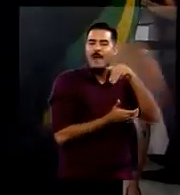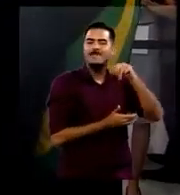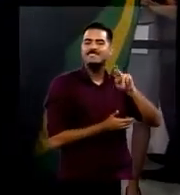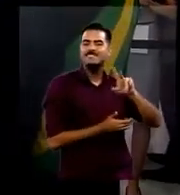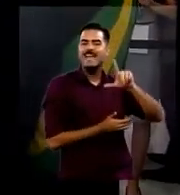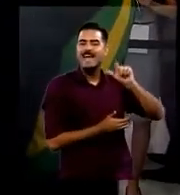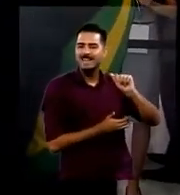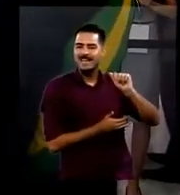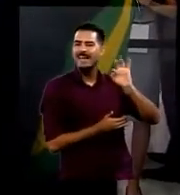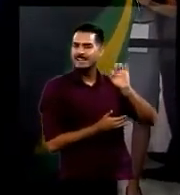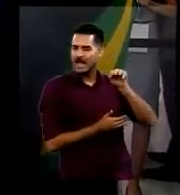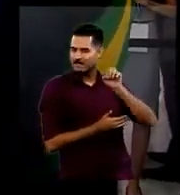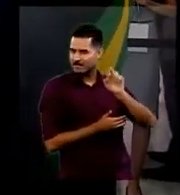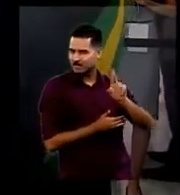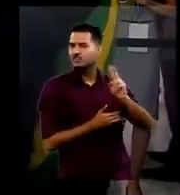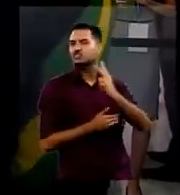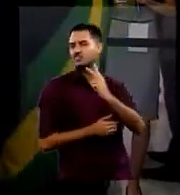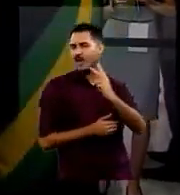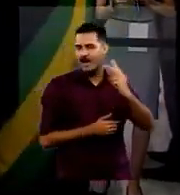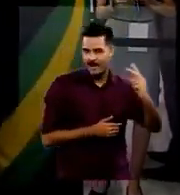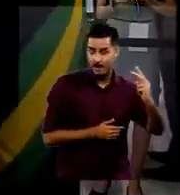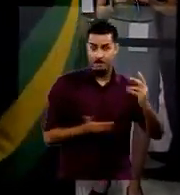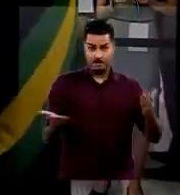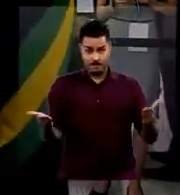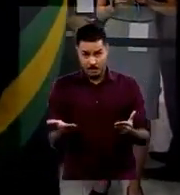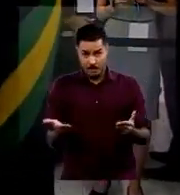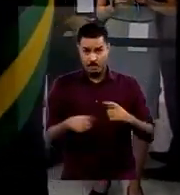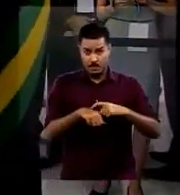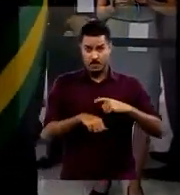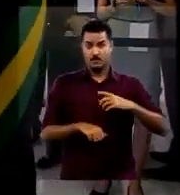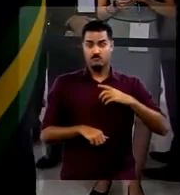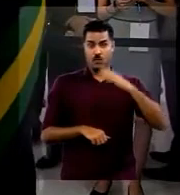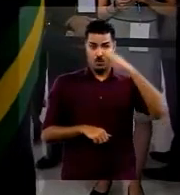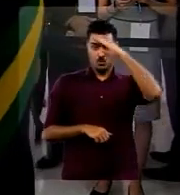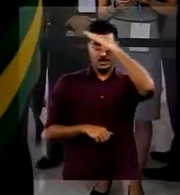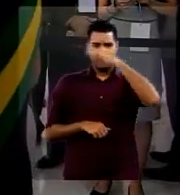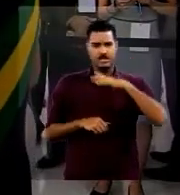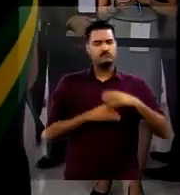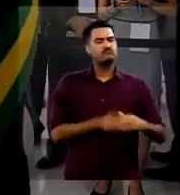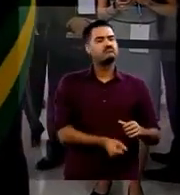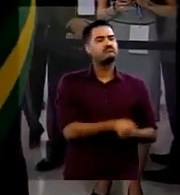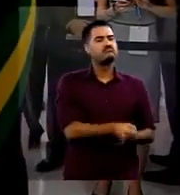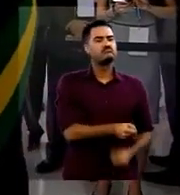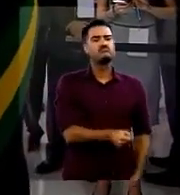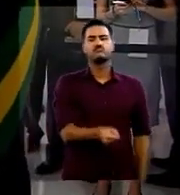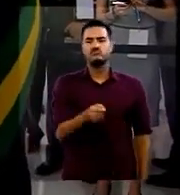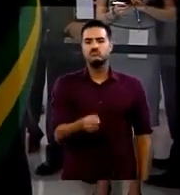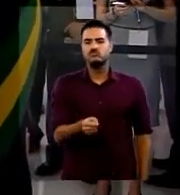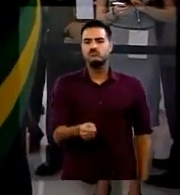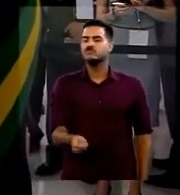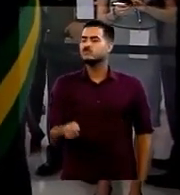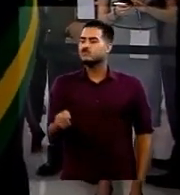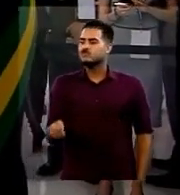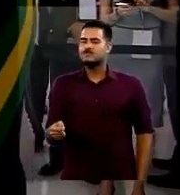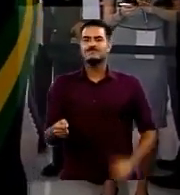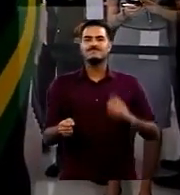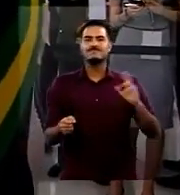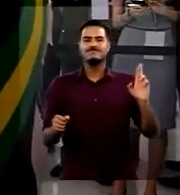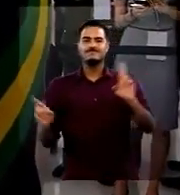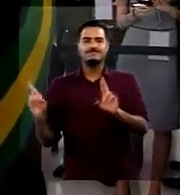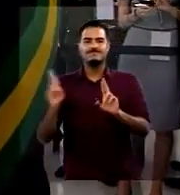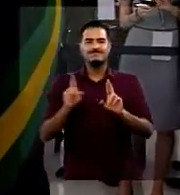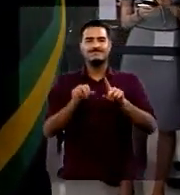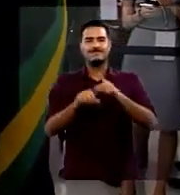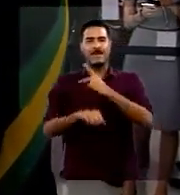E agora Bolsonaro recebe, então, os cumprimentos ali de chefes de